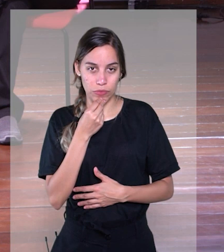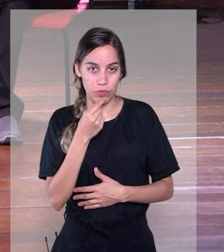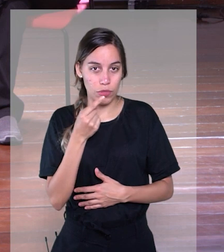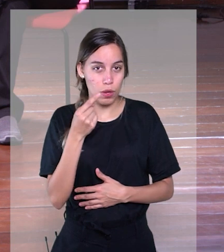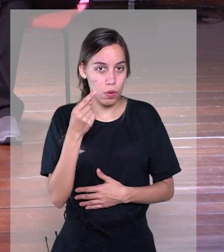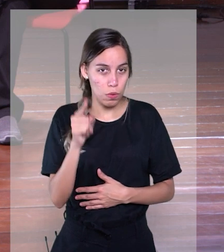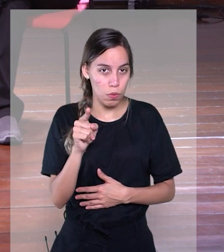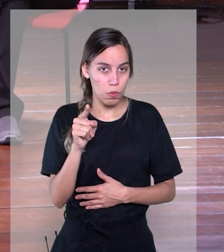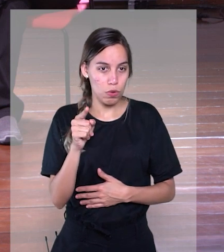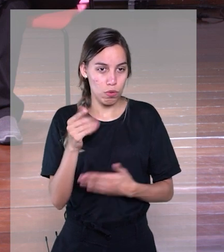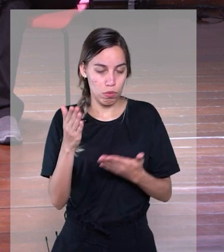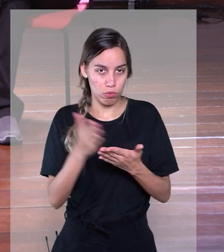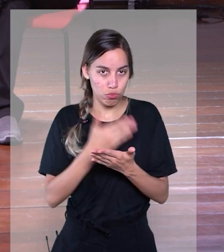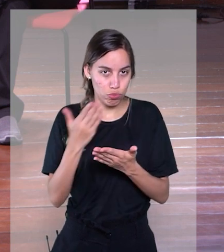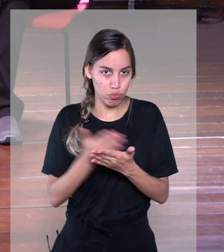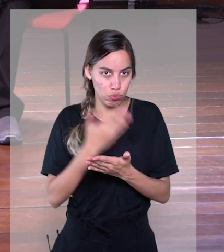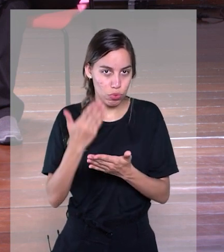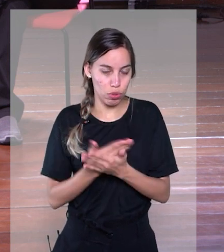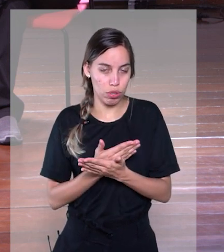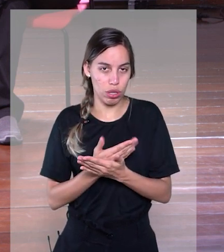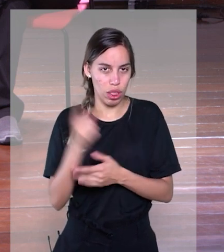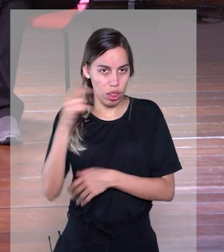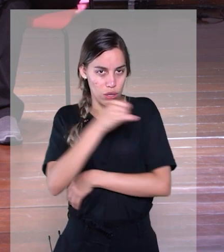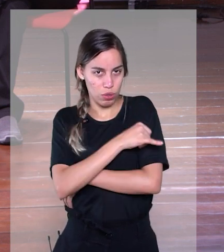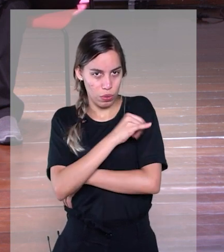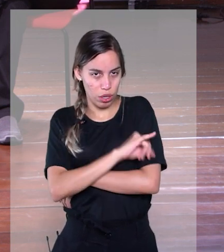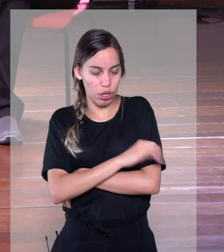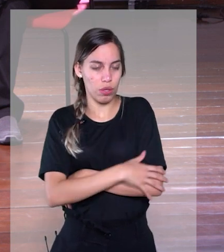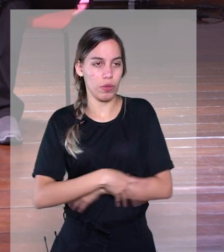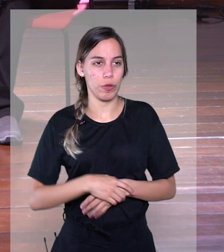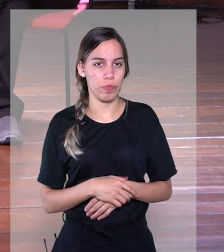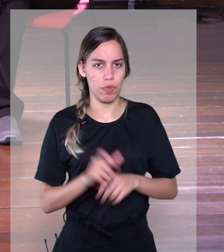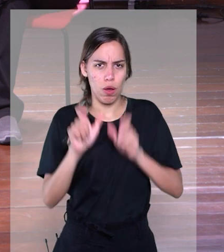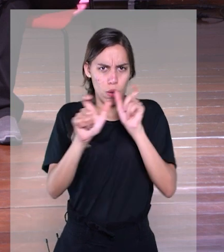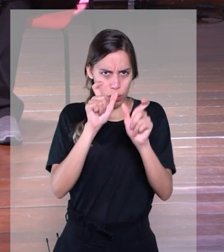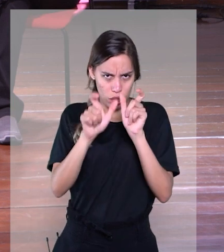foi o último lambi-lambi do Rio de Janeiro, que trabalhava